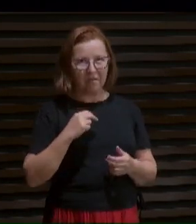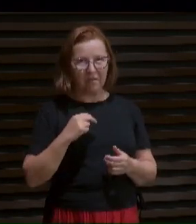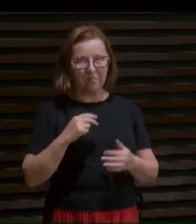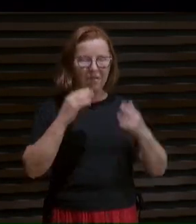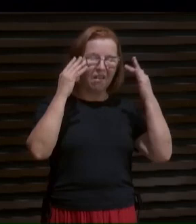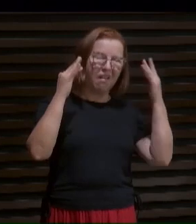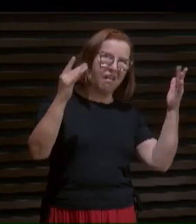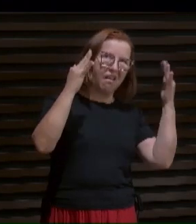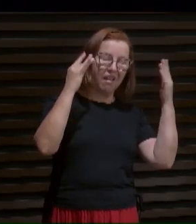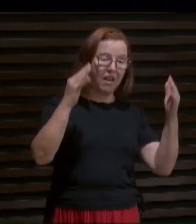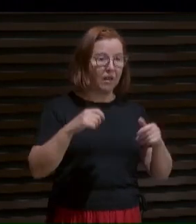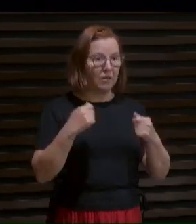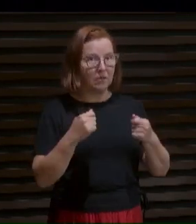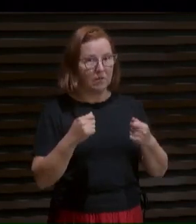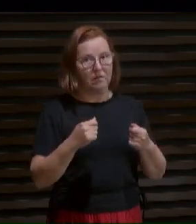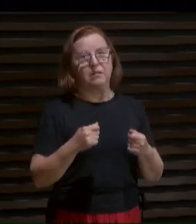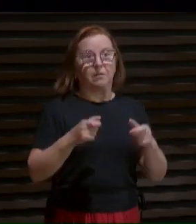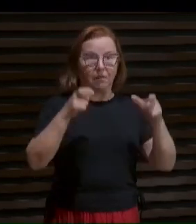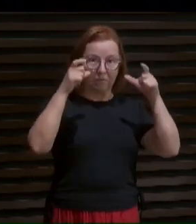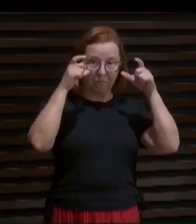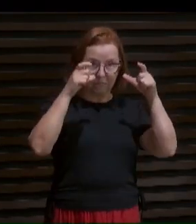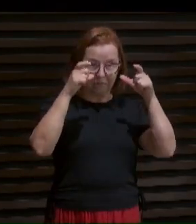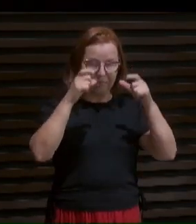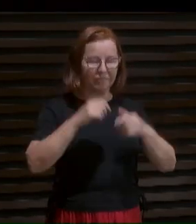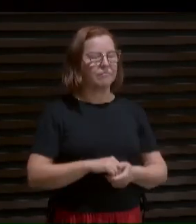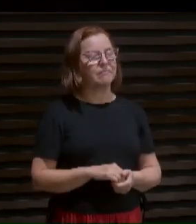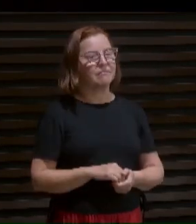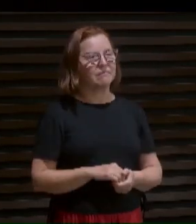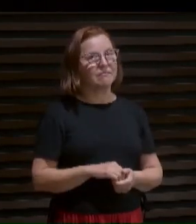precisamos estar despertos. E então,